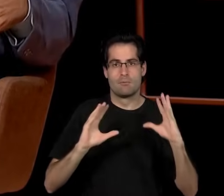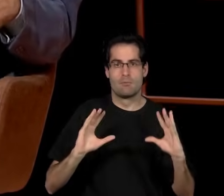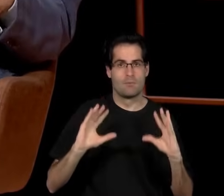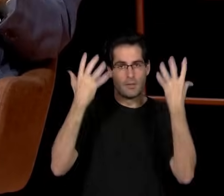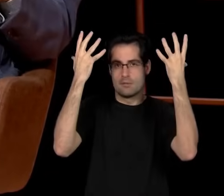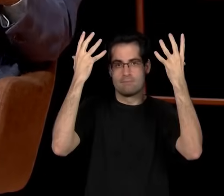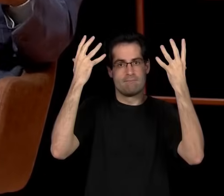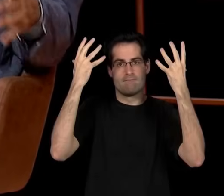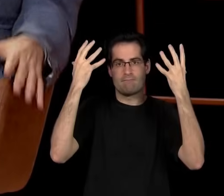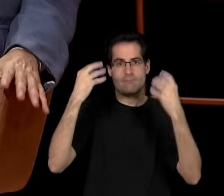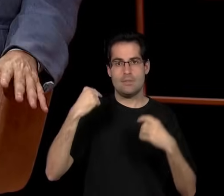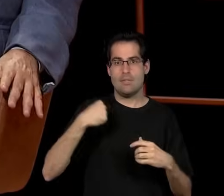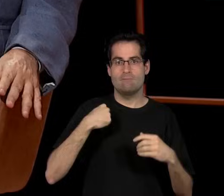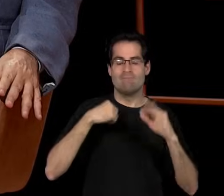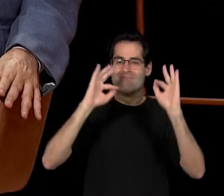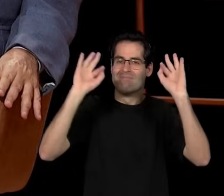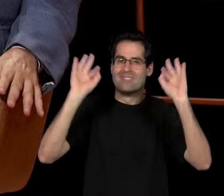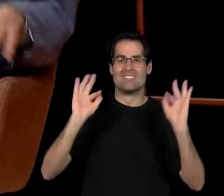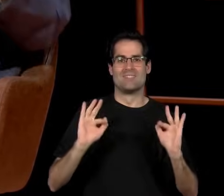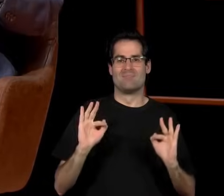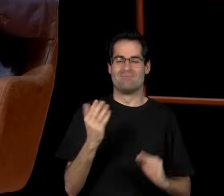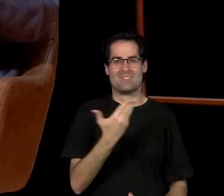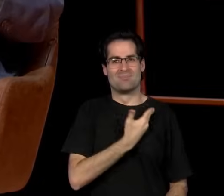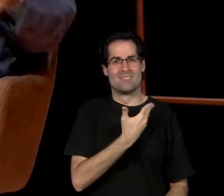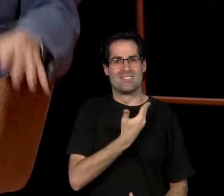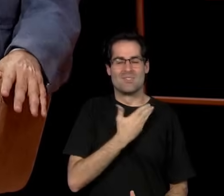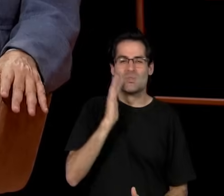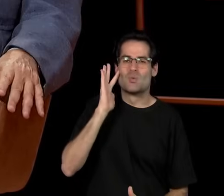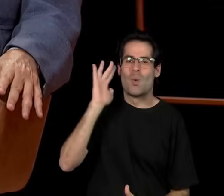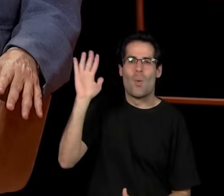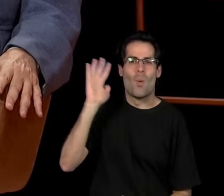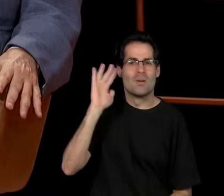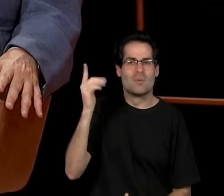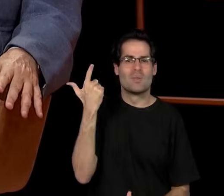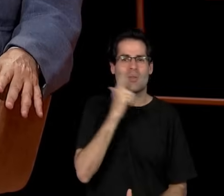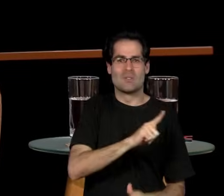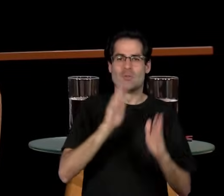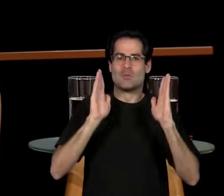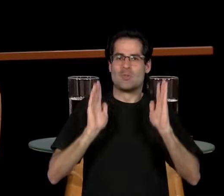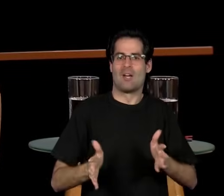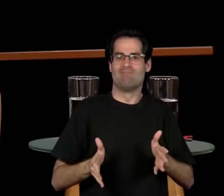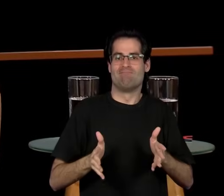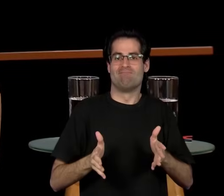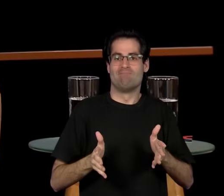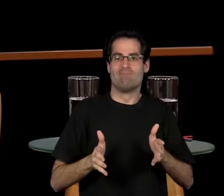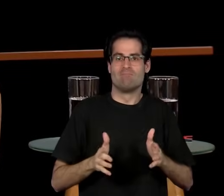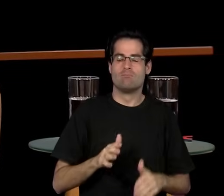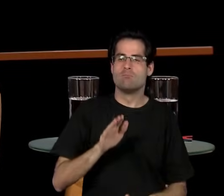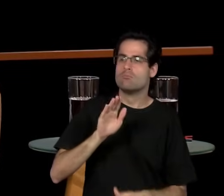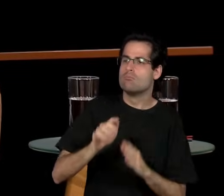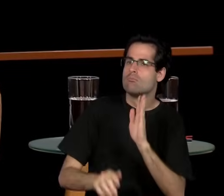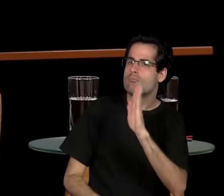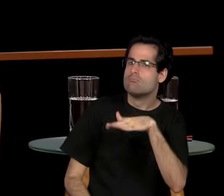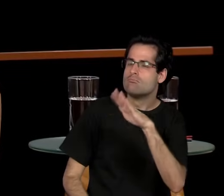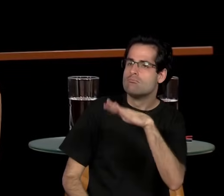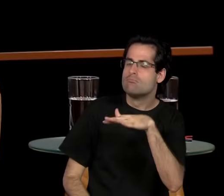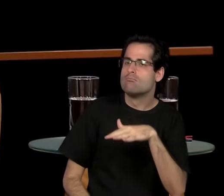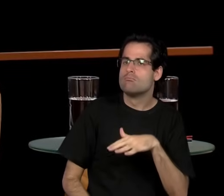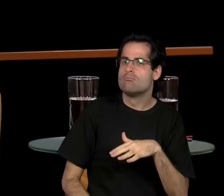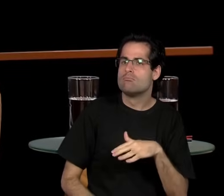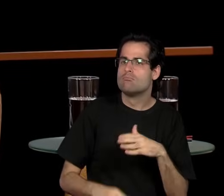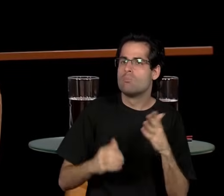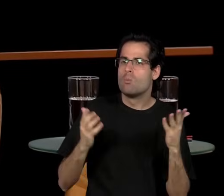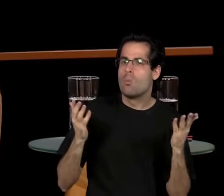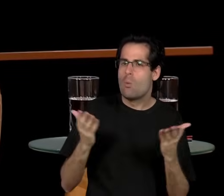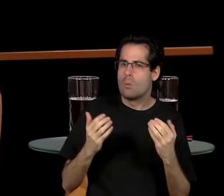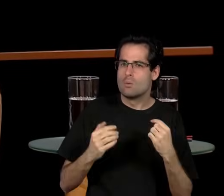grandes amigos e ter realizado muitas coisas e ainda vou realizar. É isso aí. Se Deus quiser. Por exemplo, não dá para a gente encerrar o programa sem